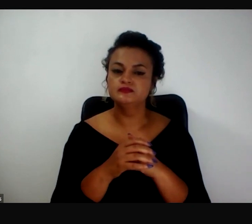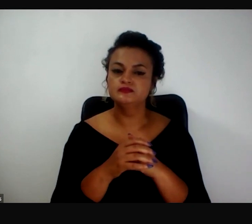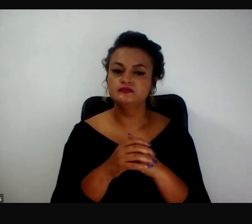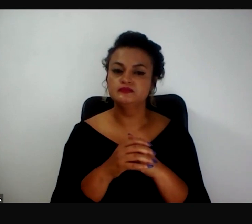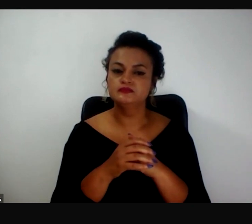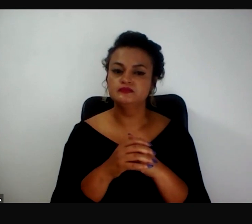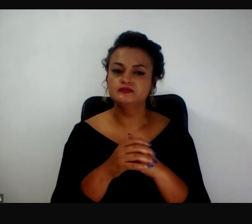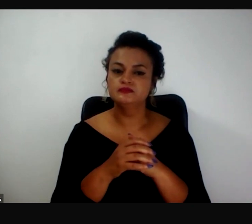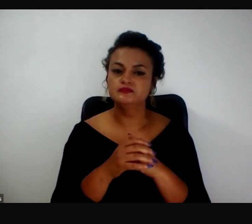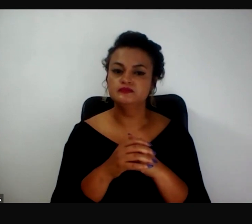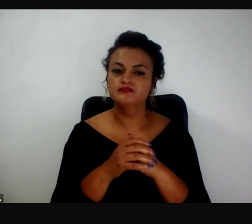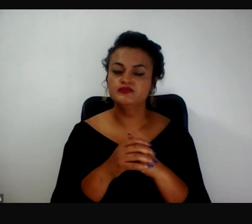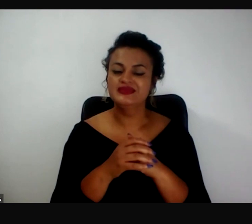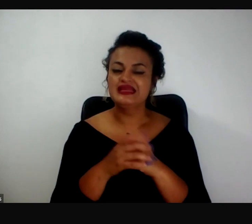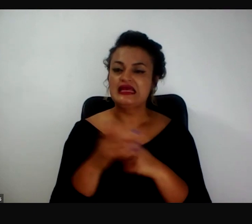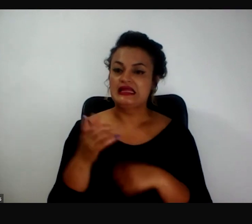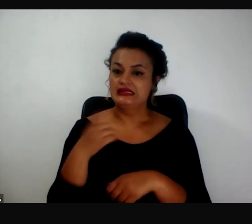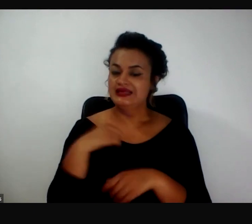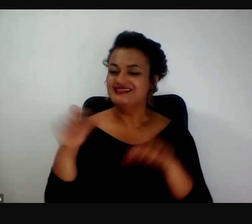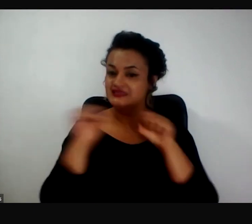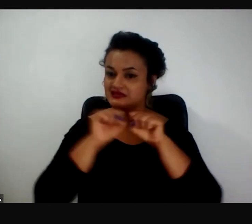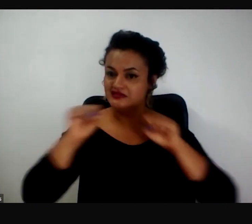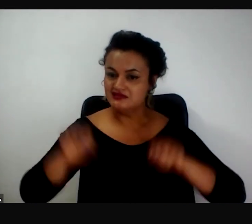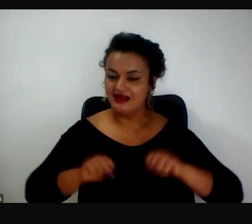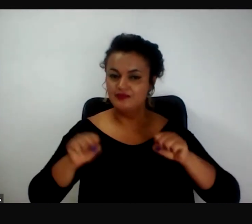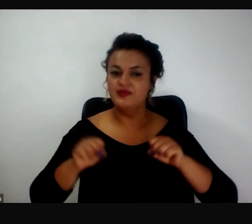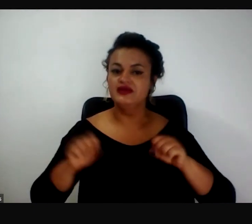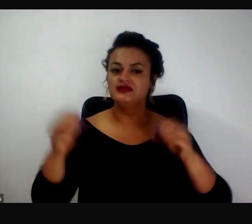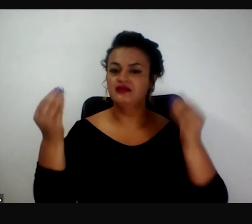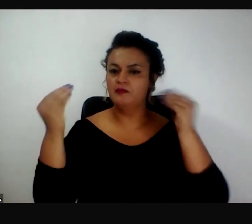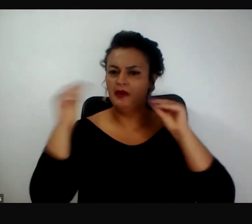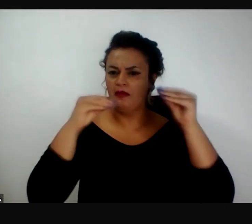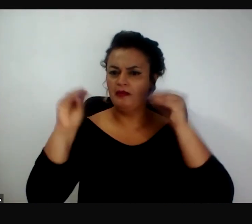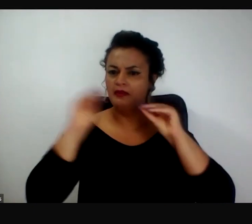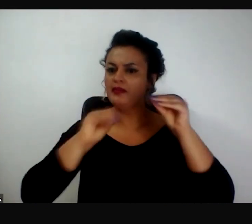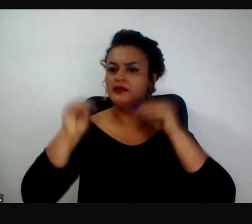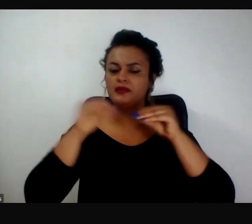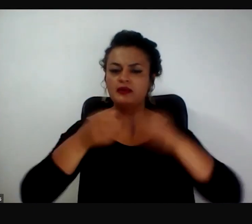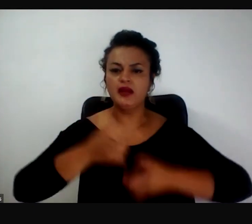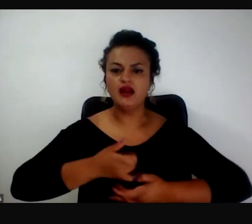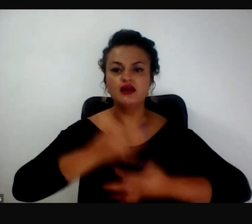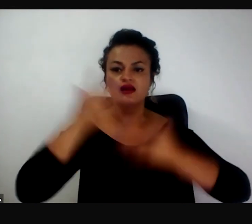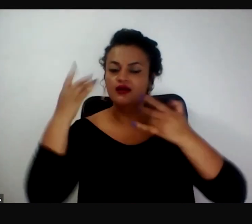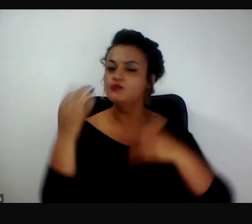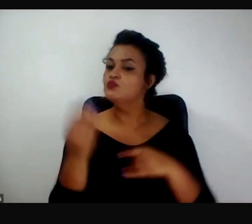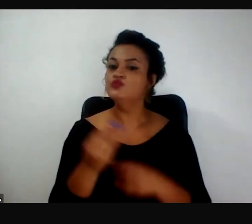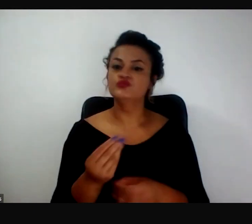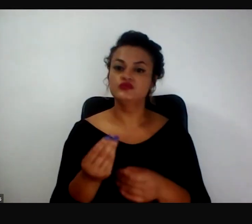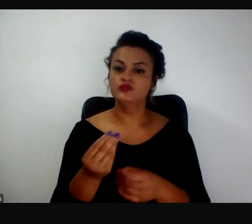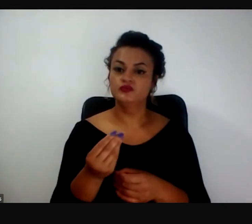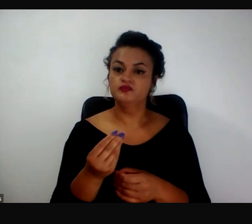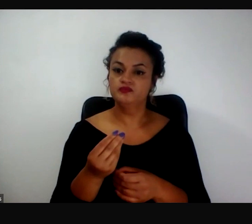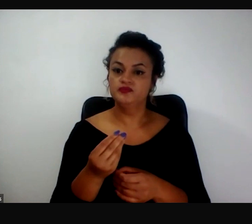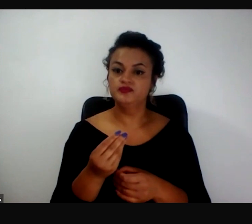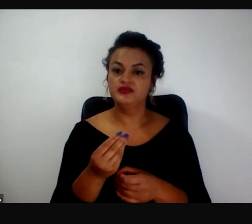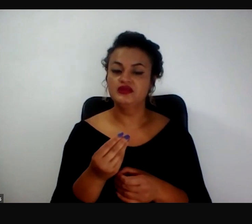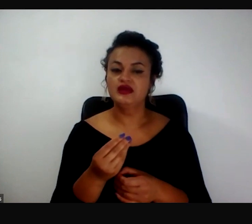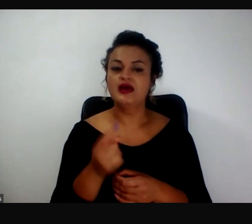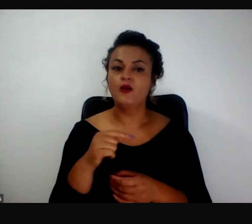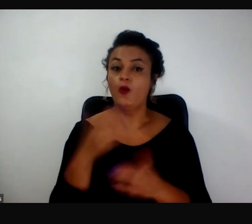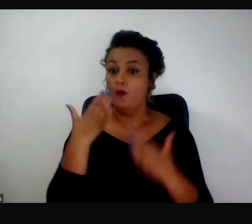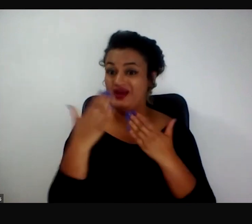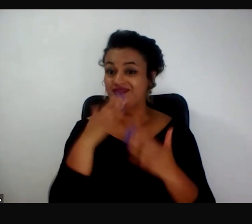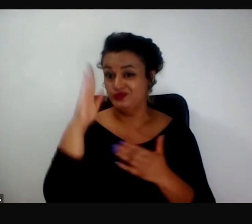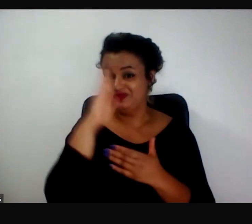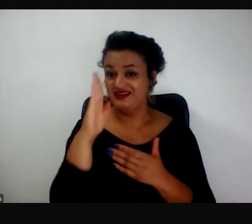O sistema tem se complicado muito mais. Temos diferentes, talvez mais do que no Brasil, porque